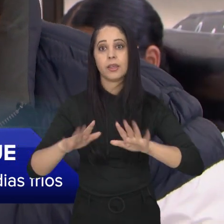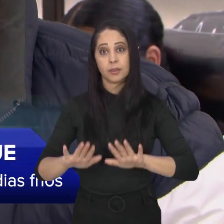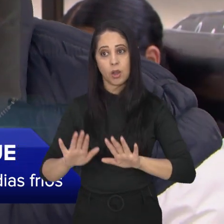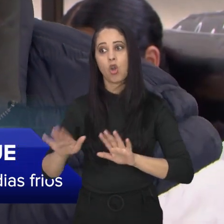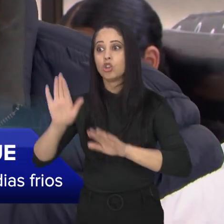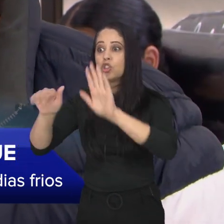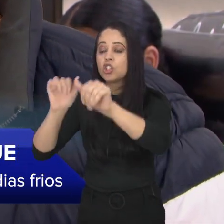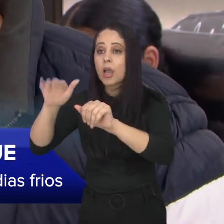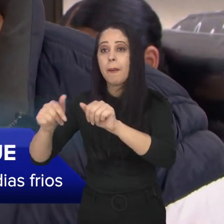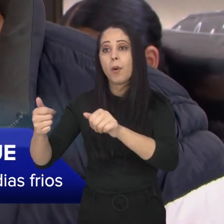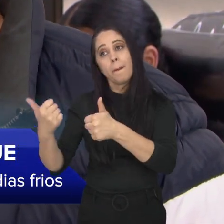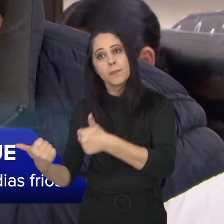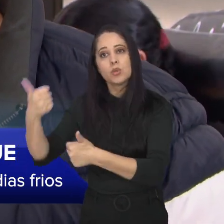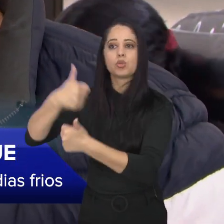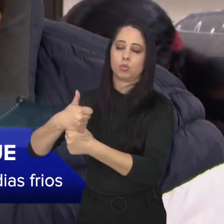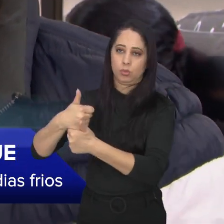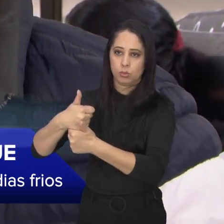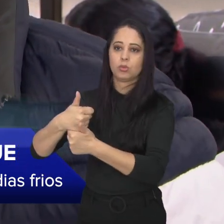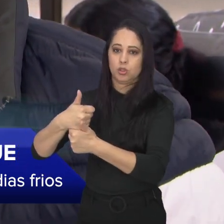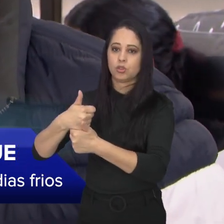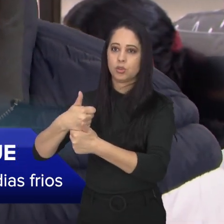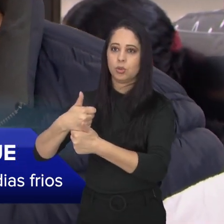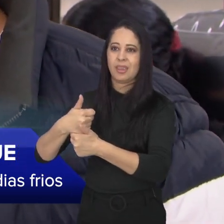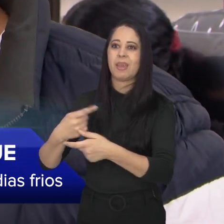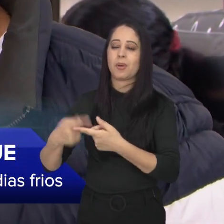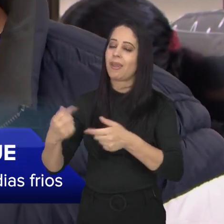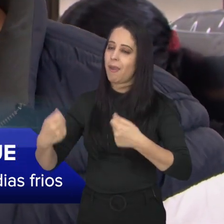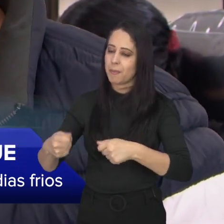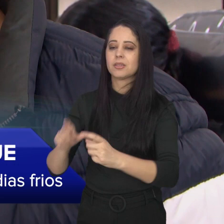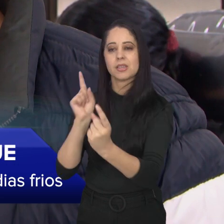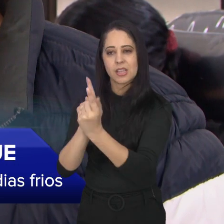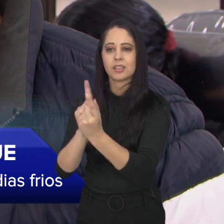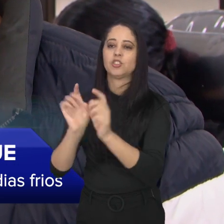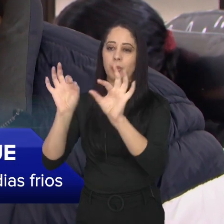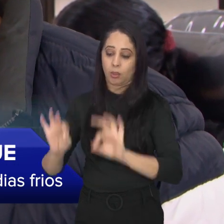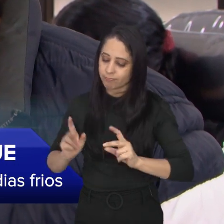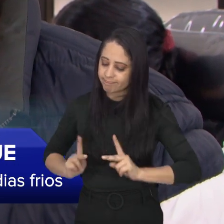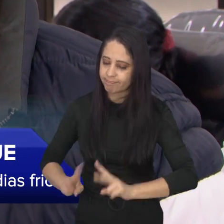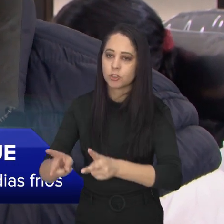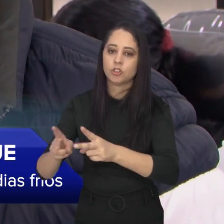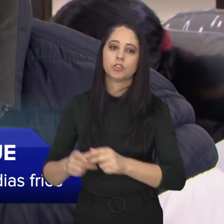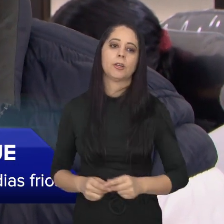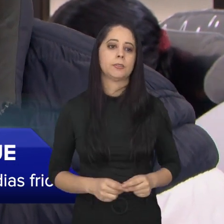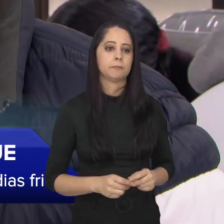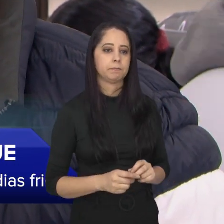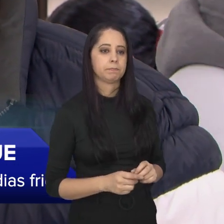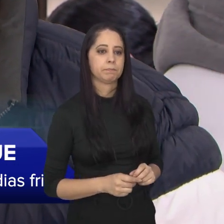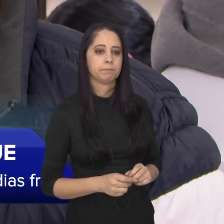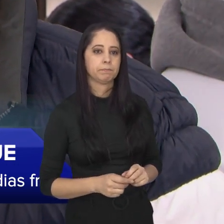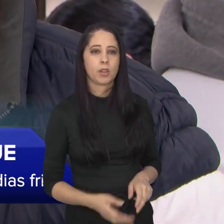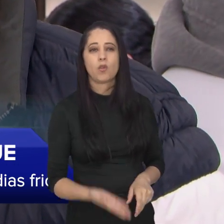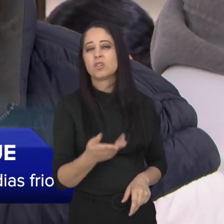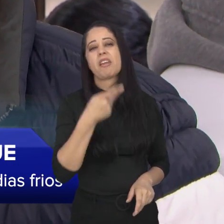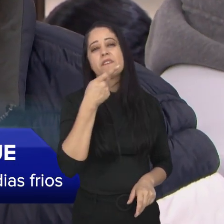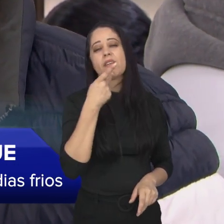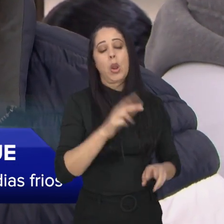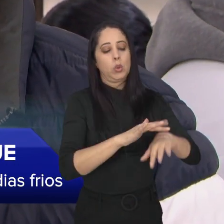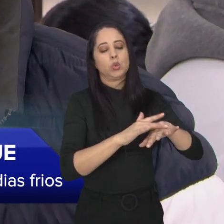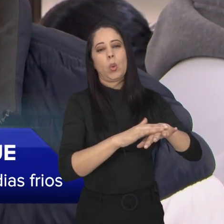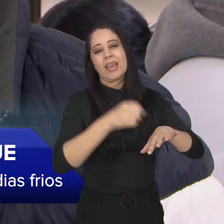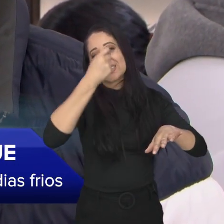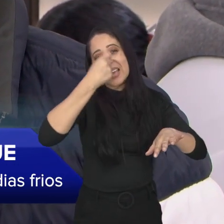Hoje a gente percebe um dia mais movimentado aqui, início de tarde mais movimentado, tem sido sempre assim? Sim, na verdade, agora com a chegada